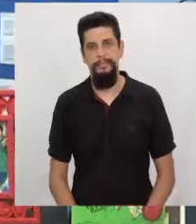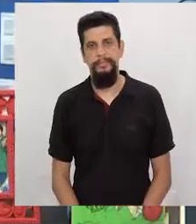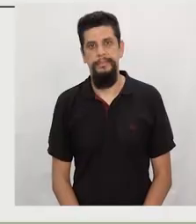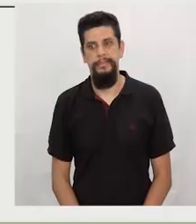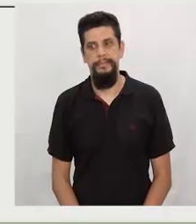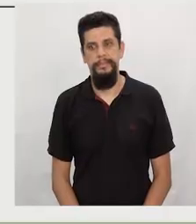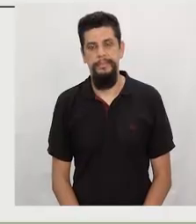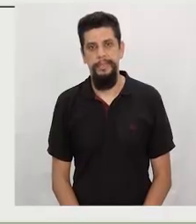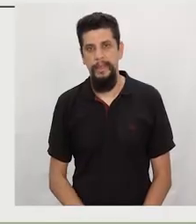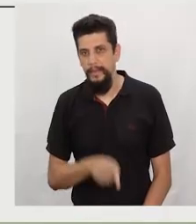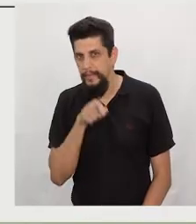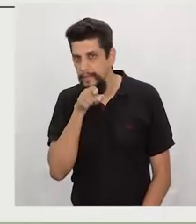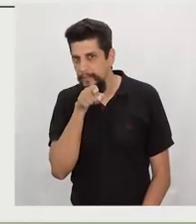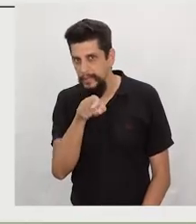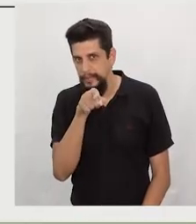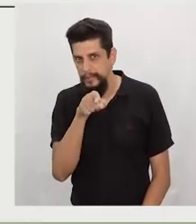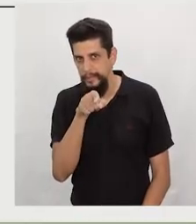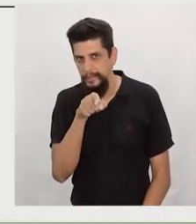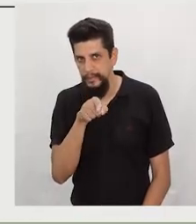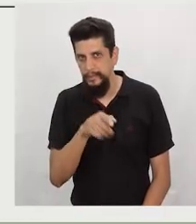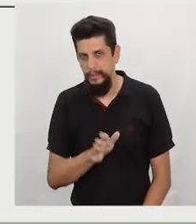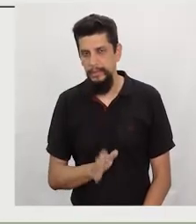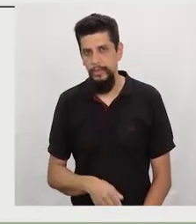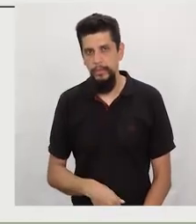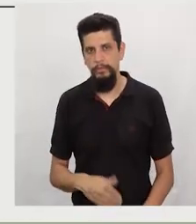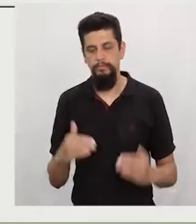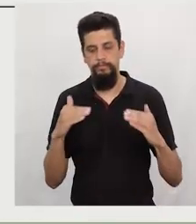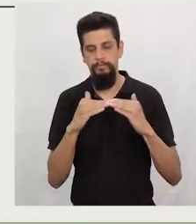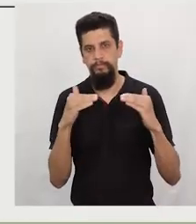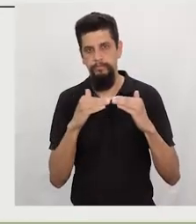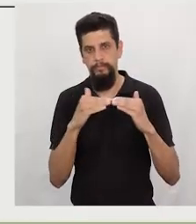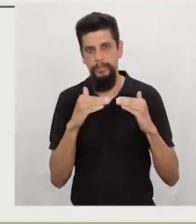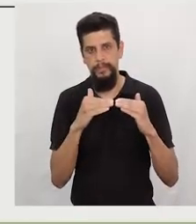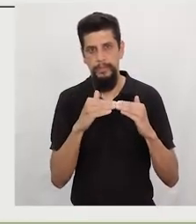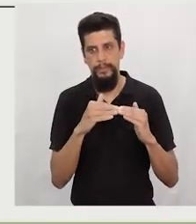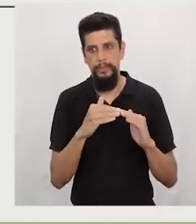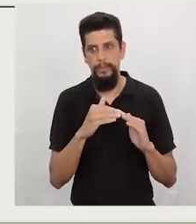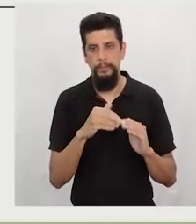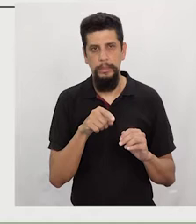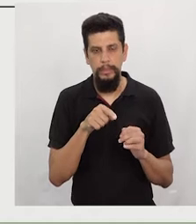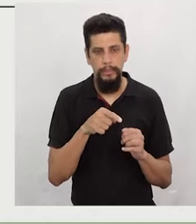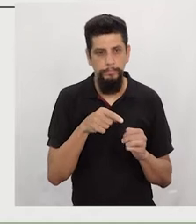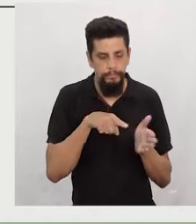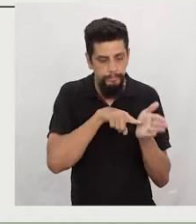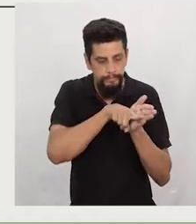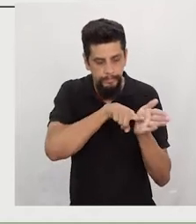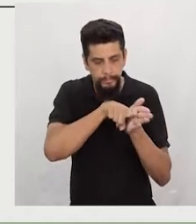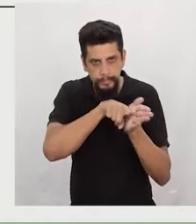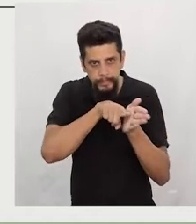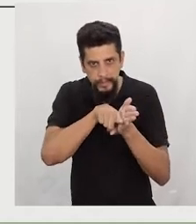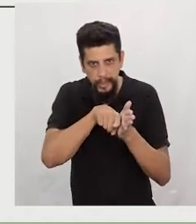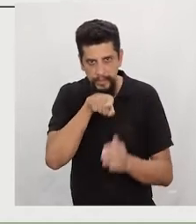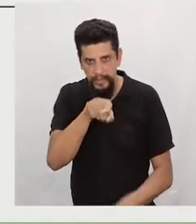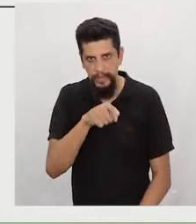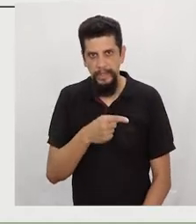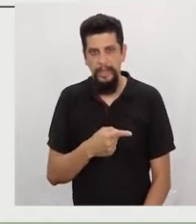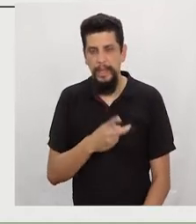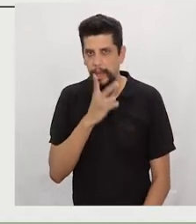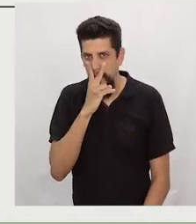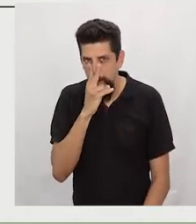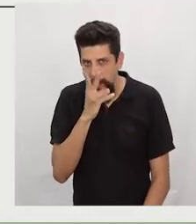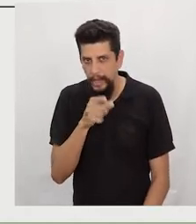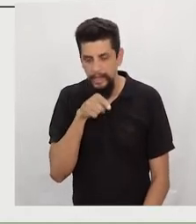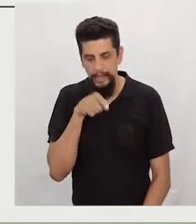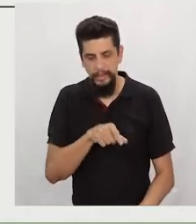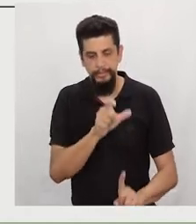episódio. E você? Você concorda com esta linha de investigação? Você acha realmente